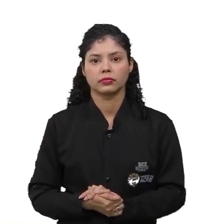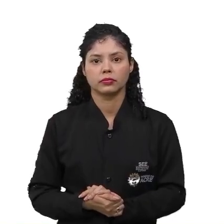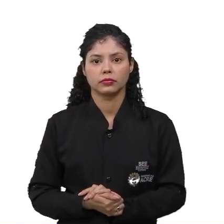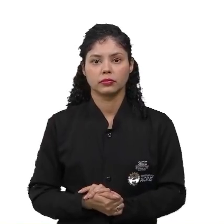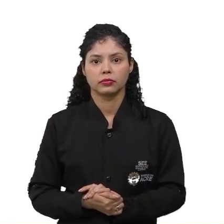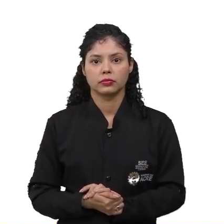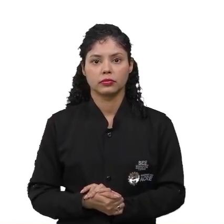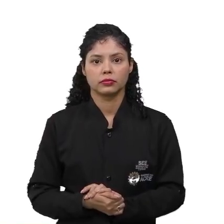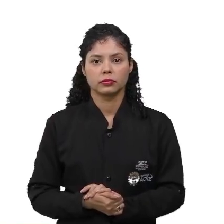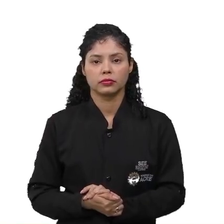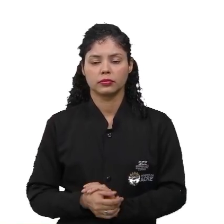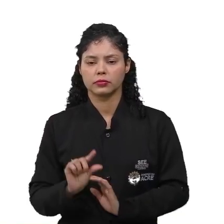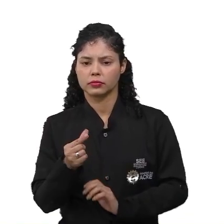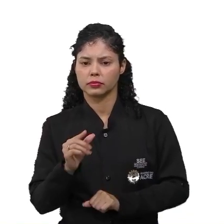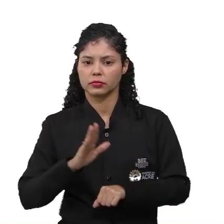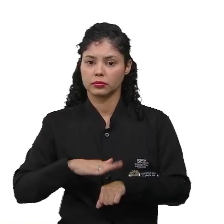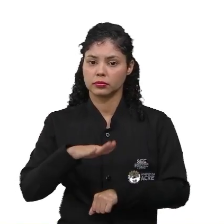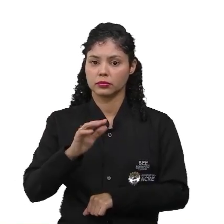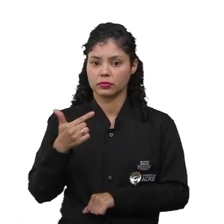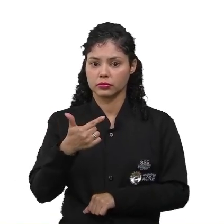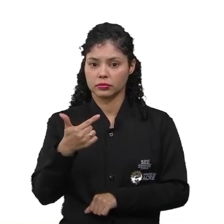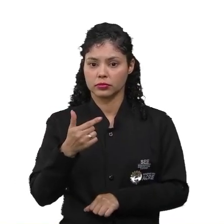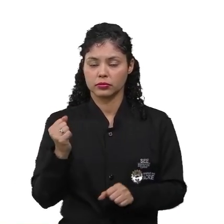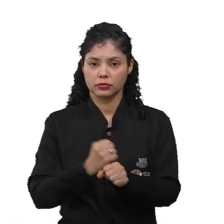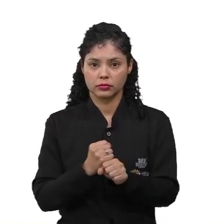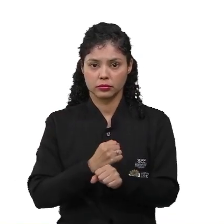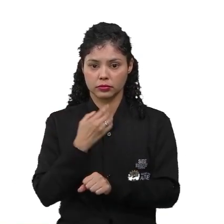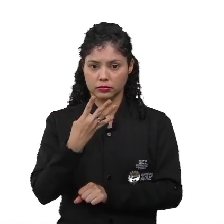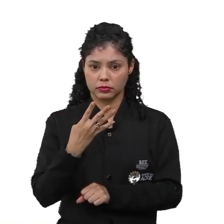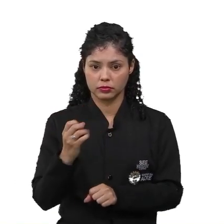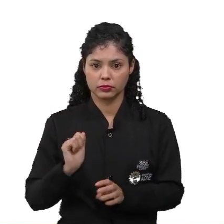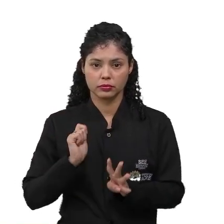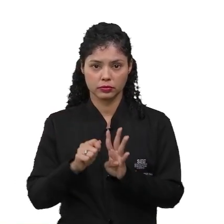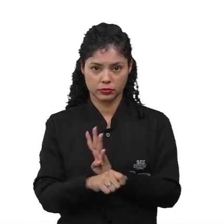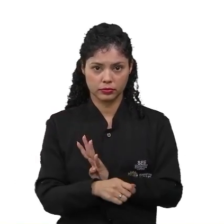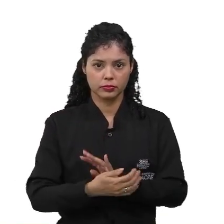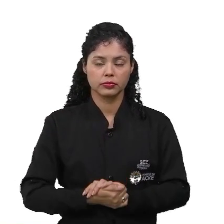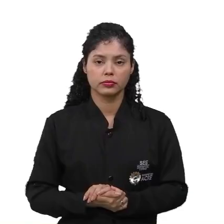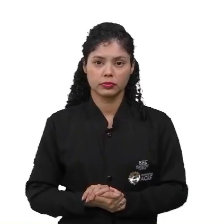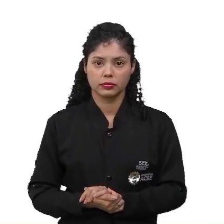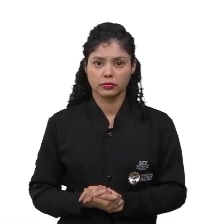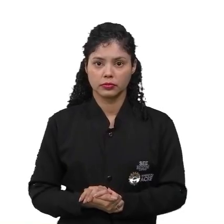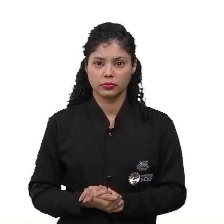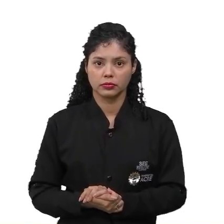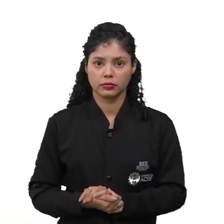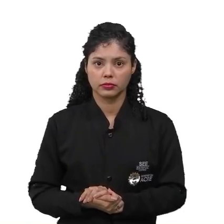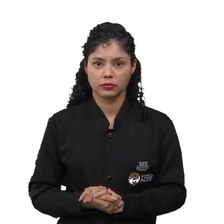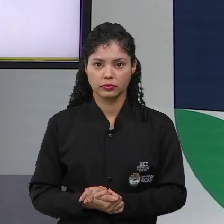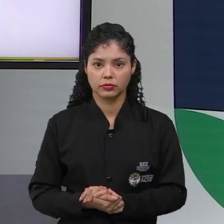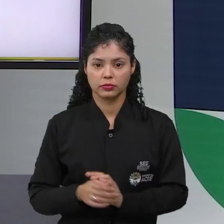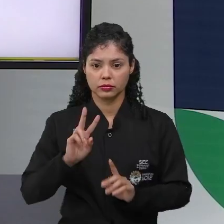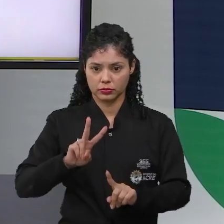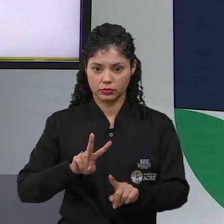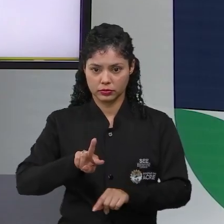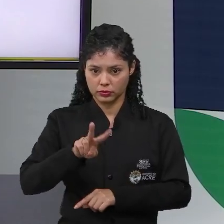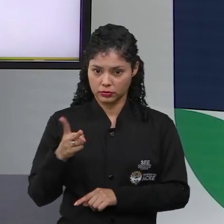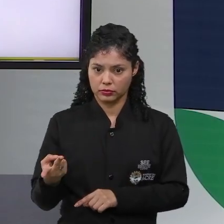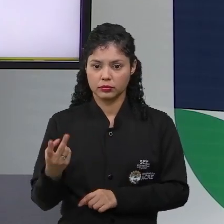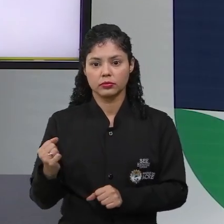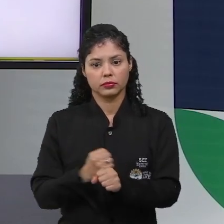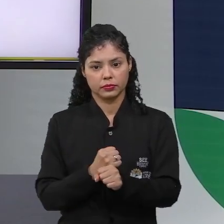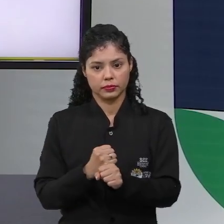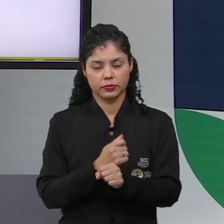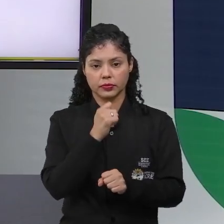Ou seja, é um pouco mais de 2 anos e 4 meses isso aqui, se você fizer a conversão para